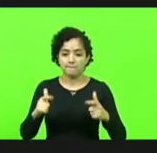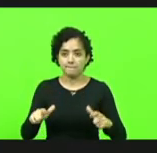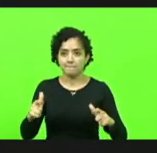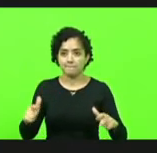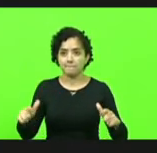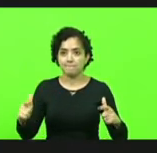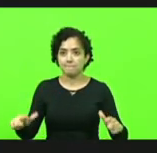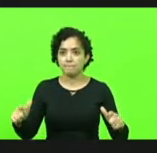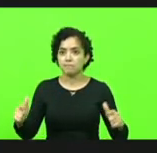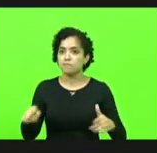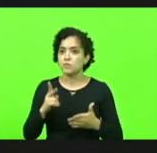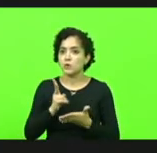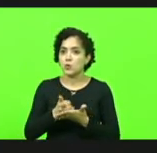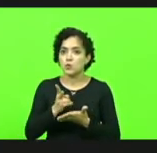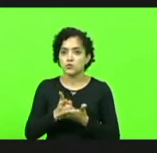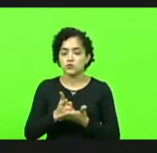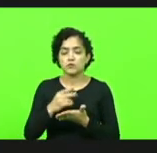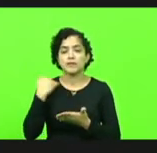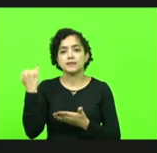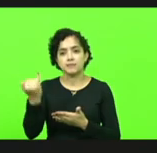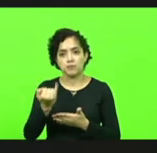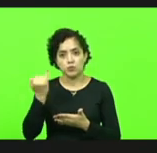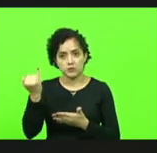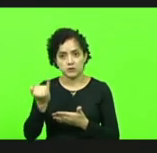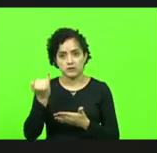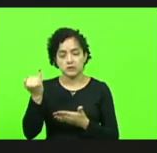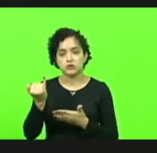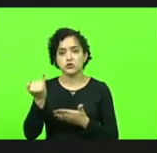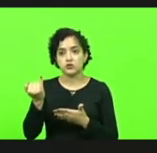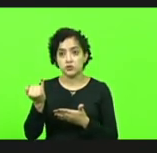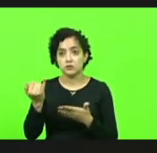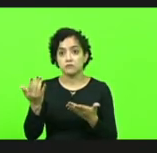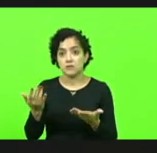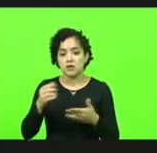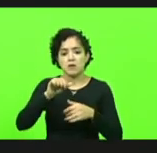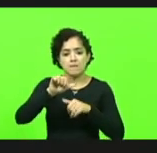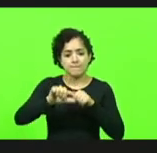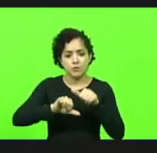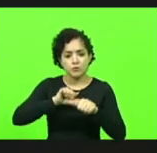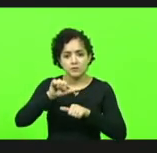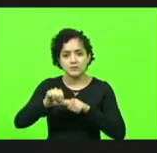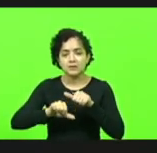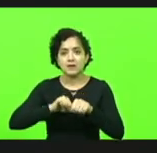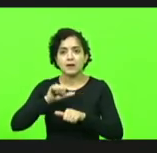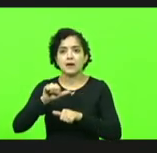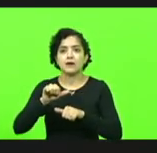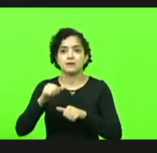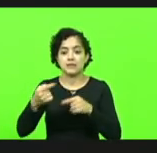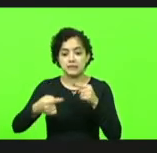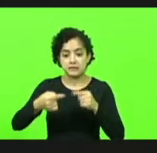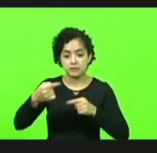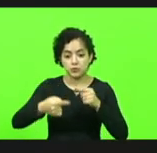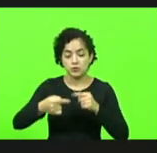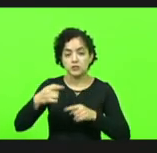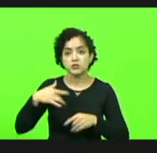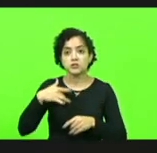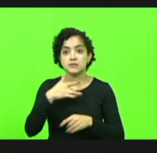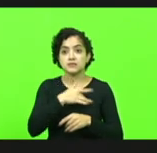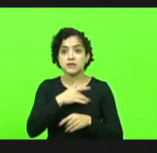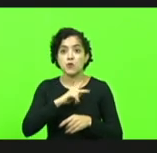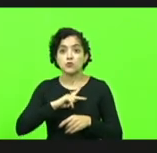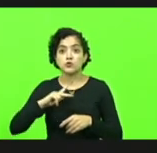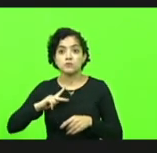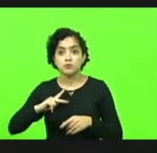E é importante que haja, sim, alguma mudança na política de saúde pública para que essas